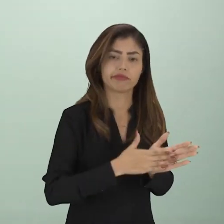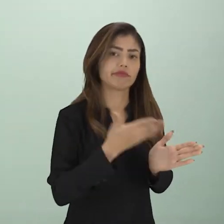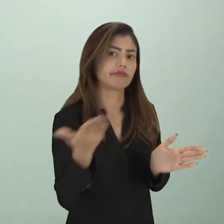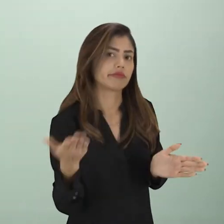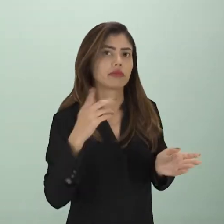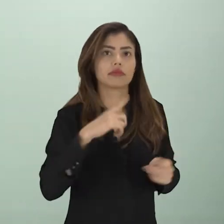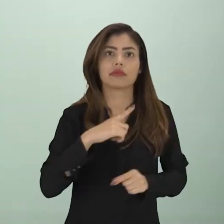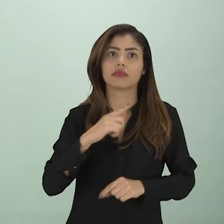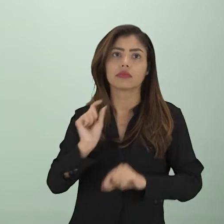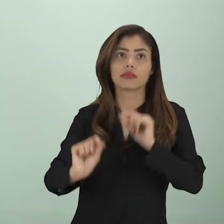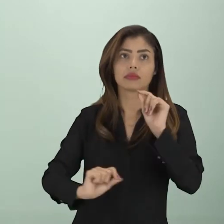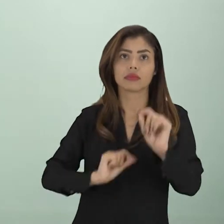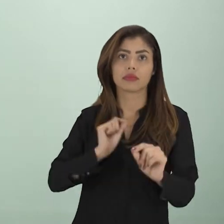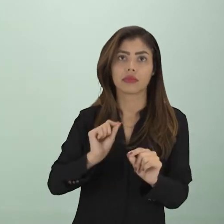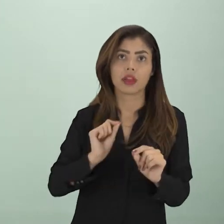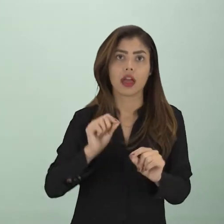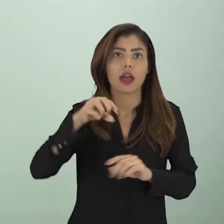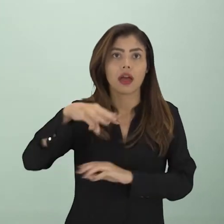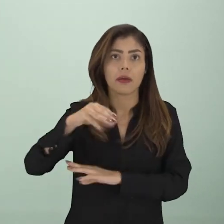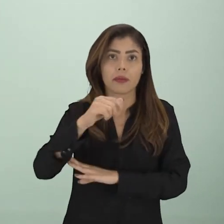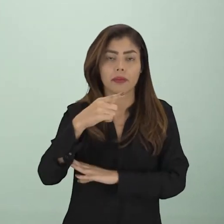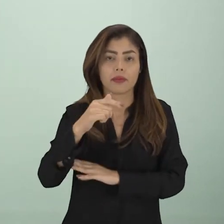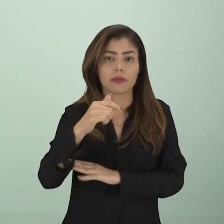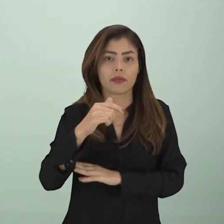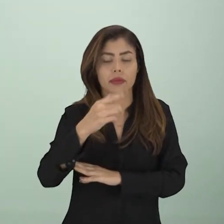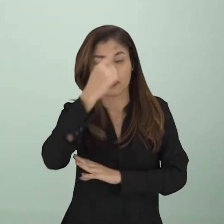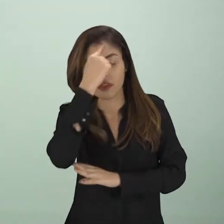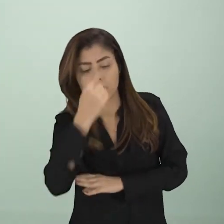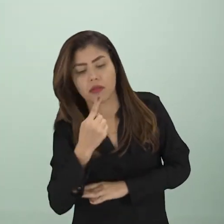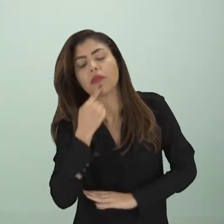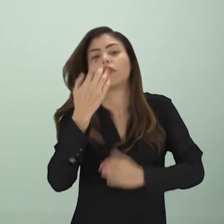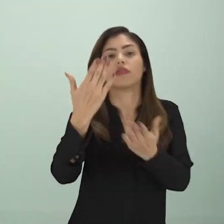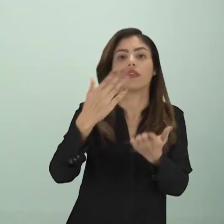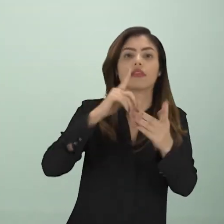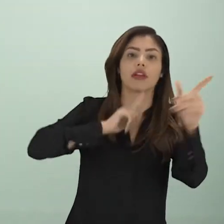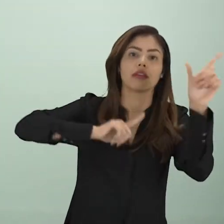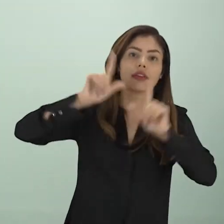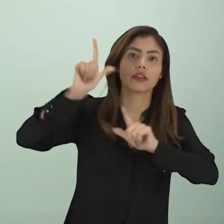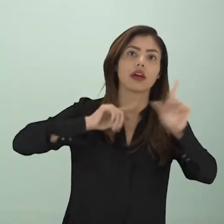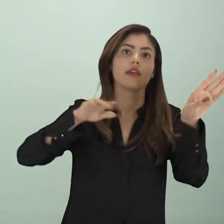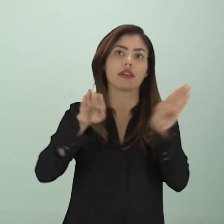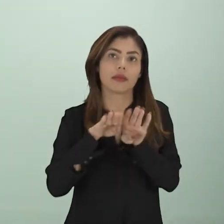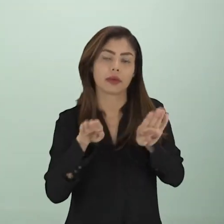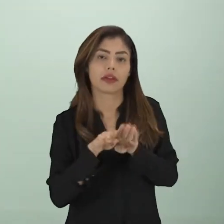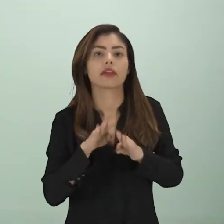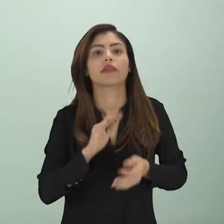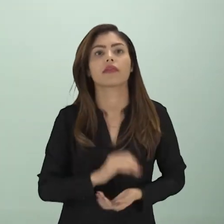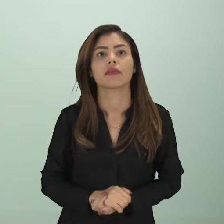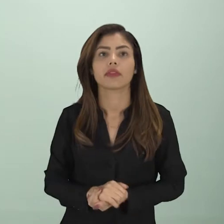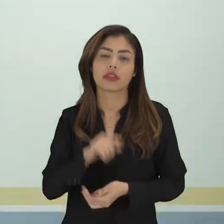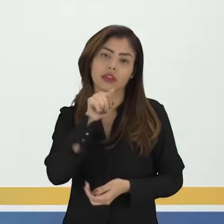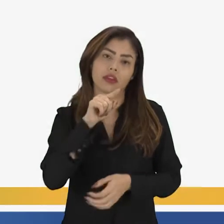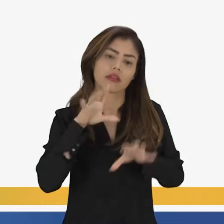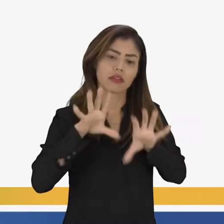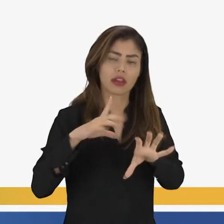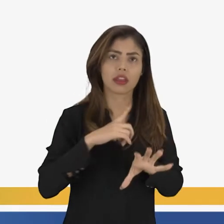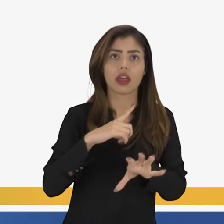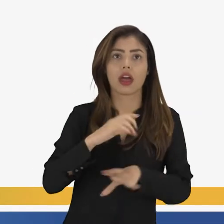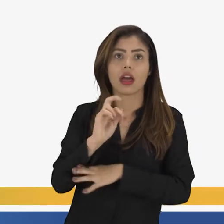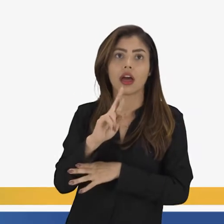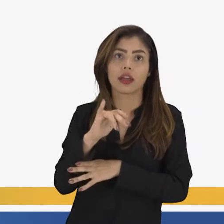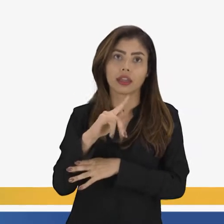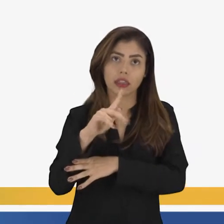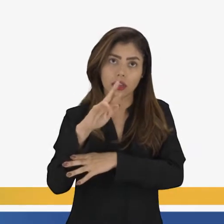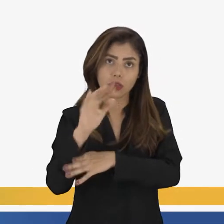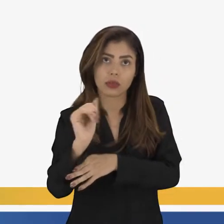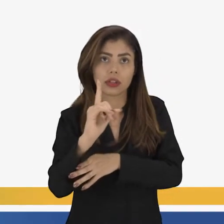que a massificação através das imagens, da televisão, certo? Nós temos aqui o filme Arquitetura